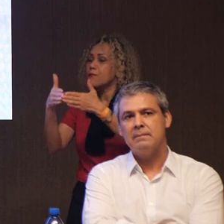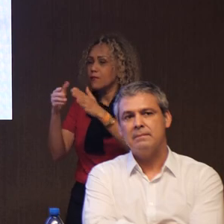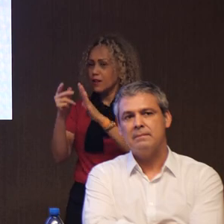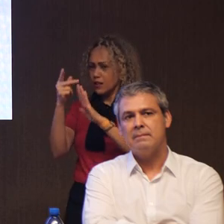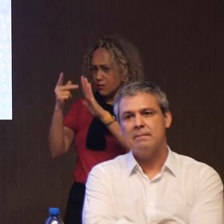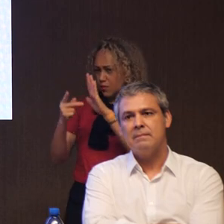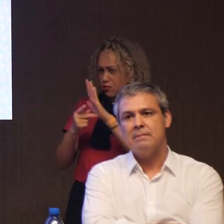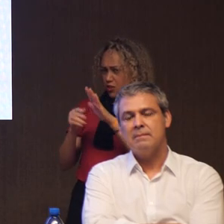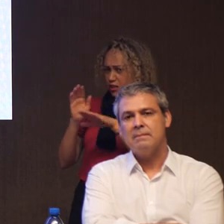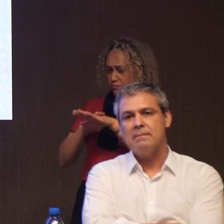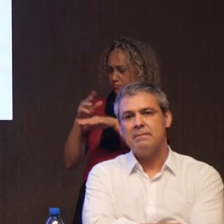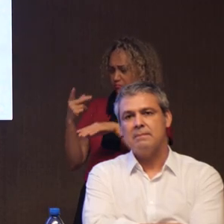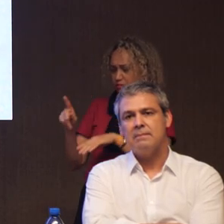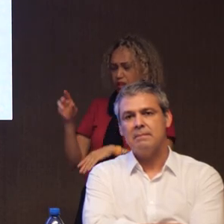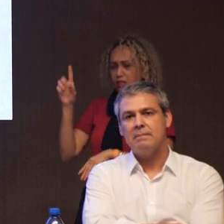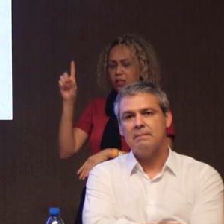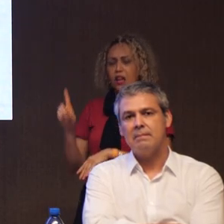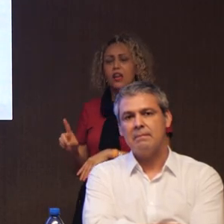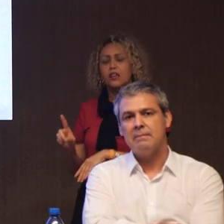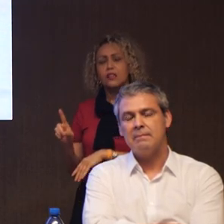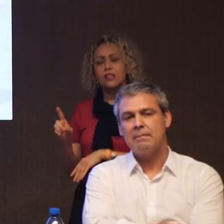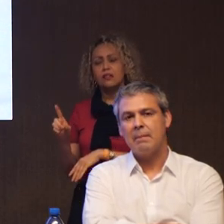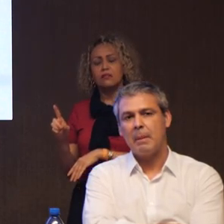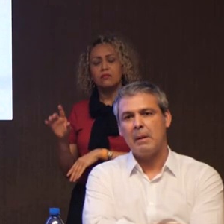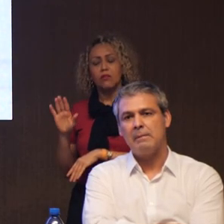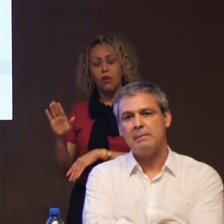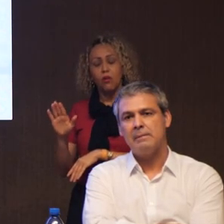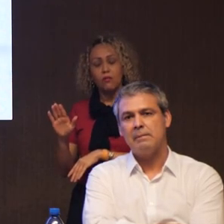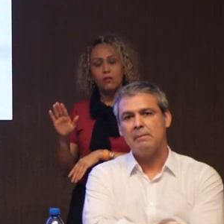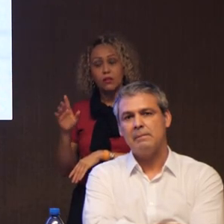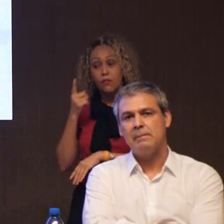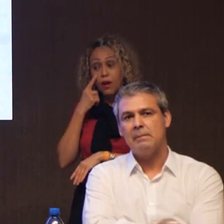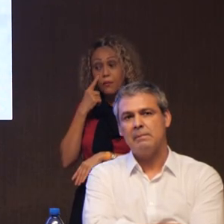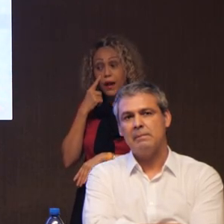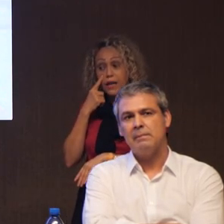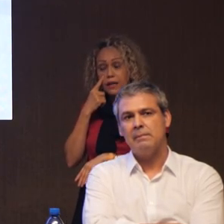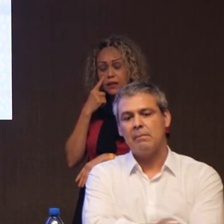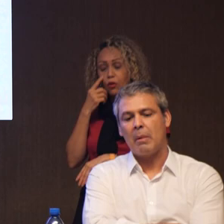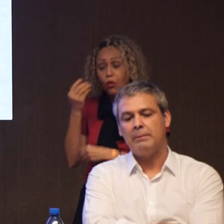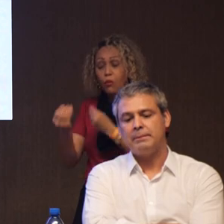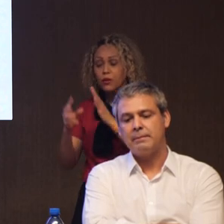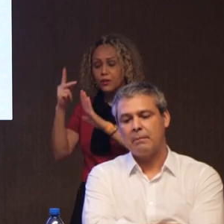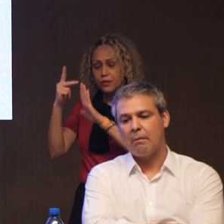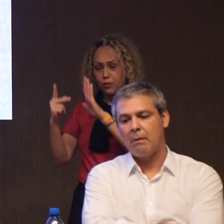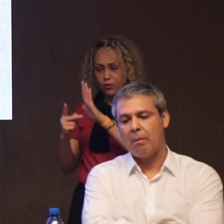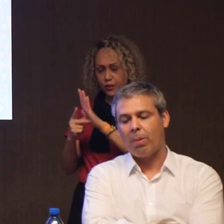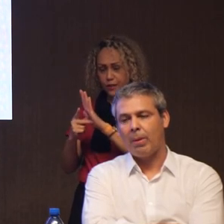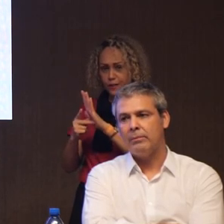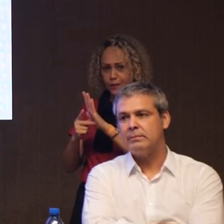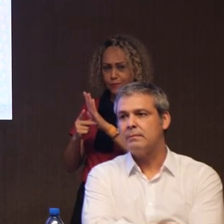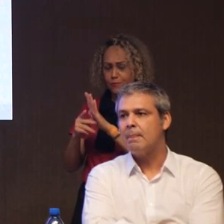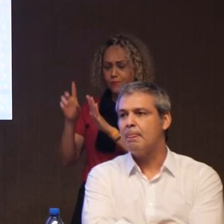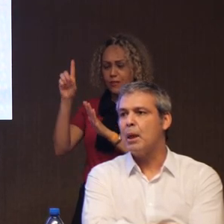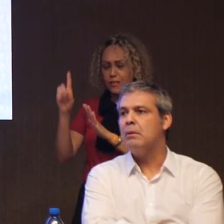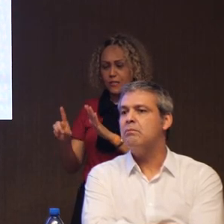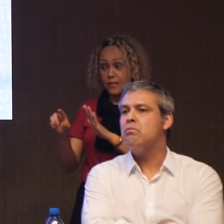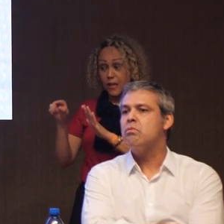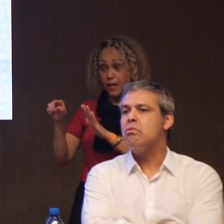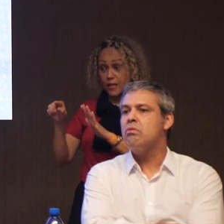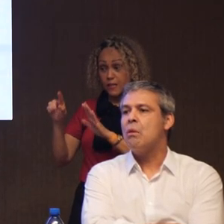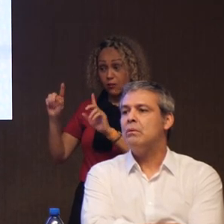do país, como estes projetos dos nossos adversários prejudicam a população, e entrar com o nosso